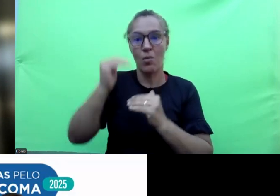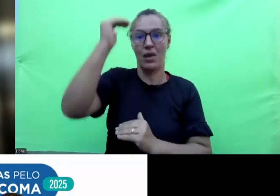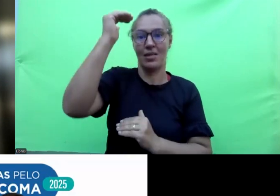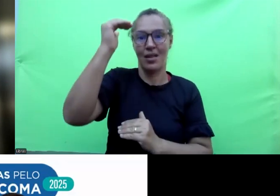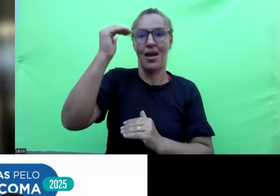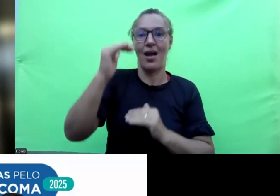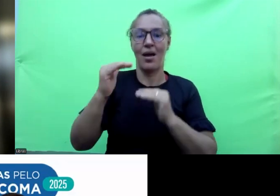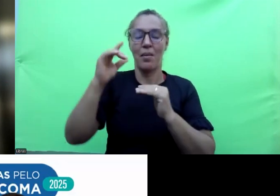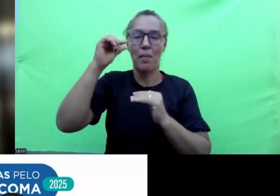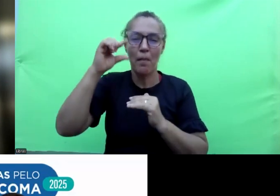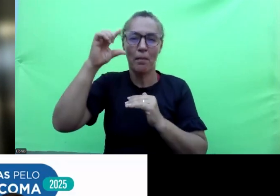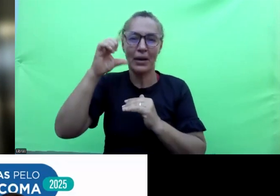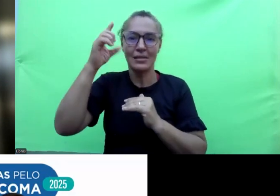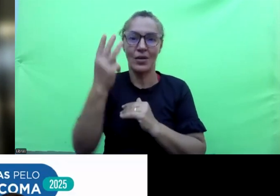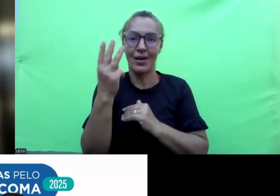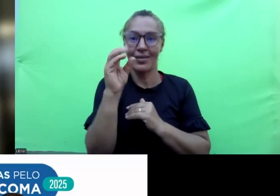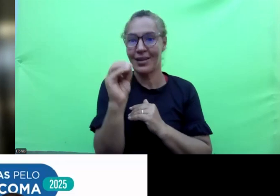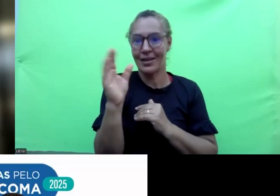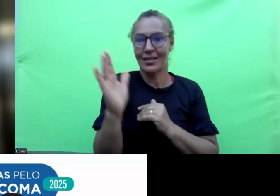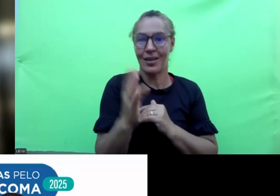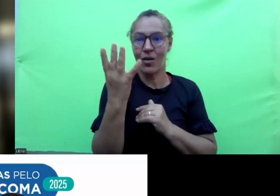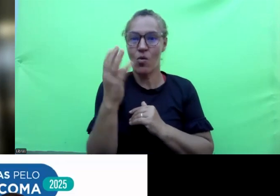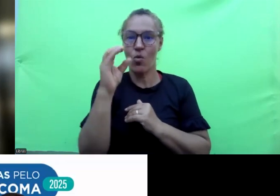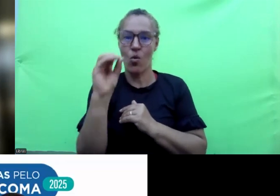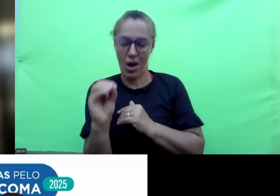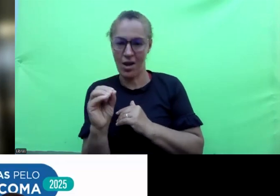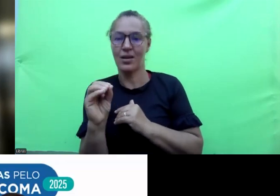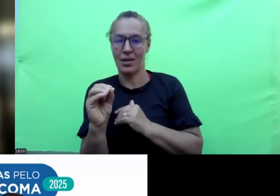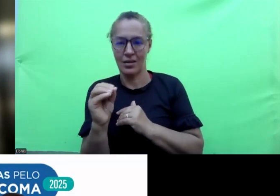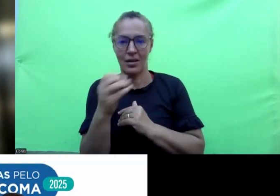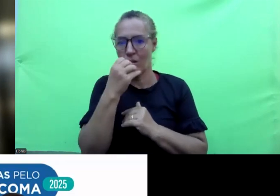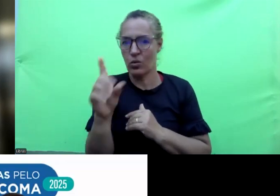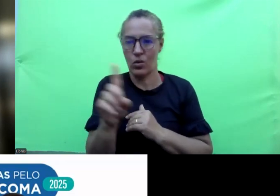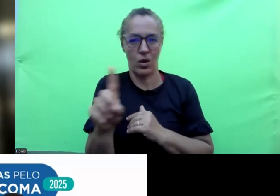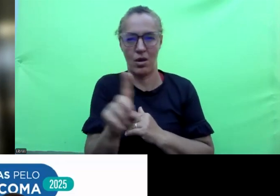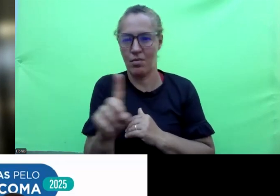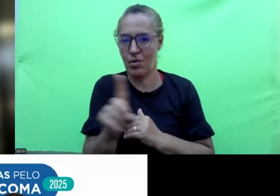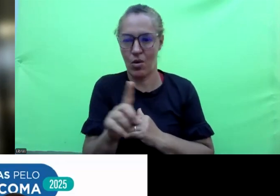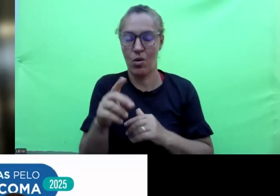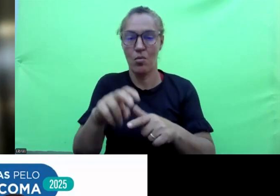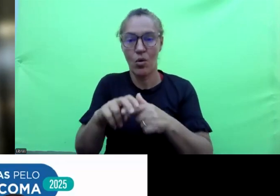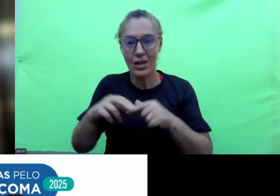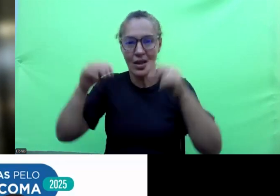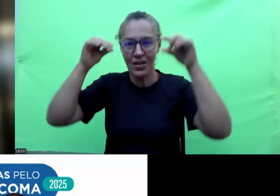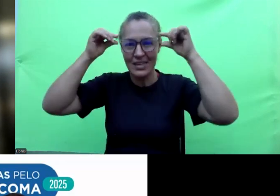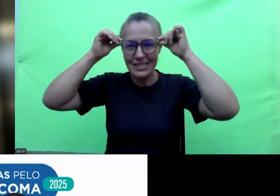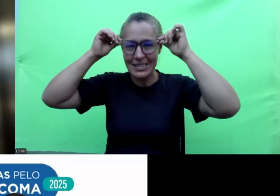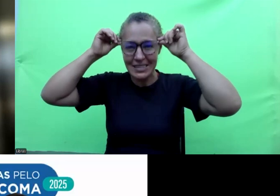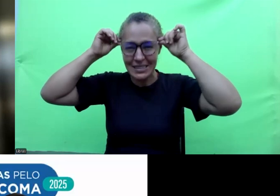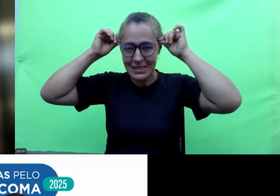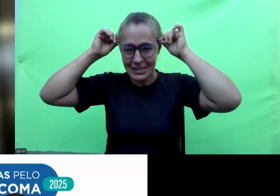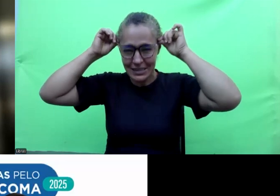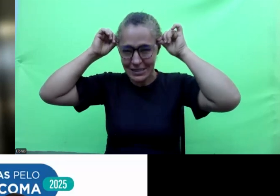que é uma pressão muito alta por compressão do olho pelo óculos, né? Pelo elástico do óculos, né, comprimindo o